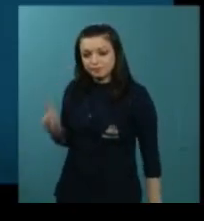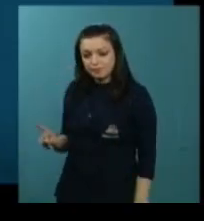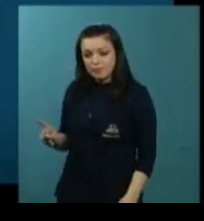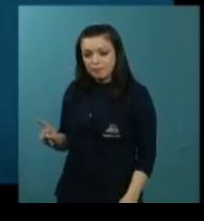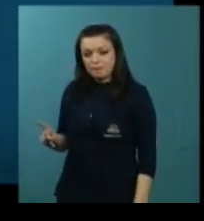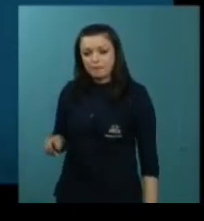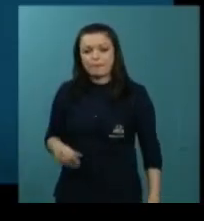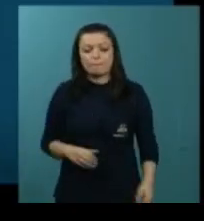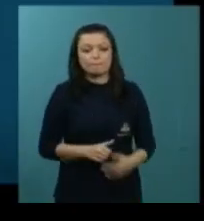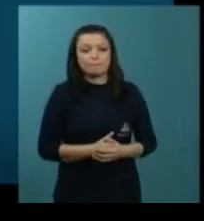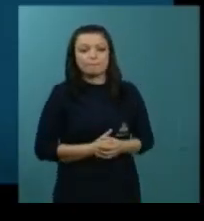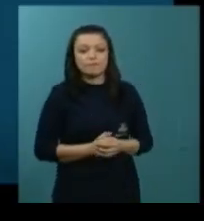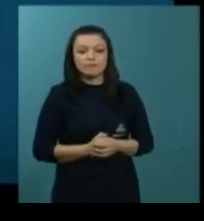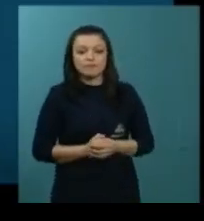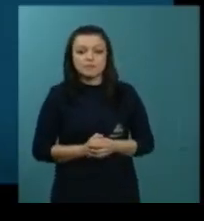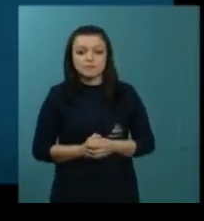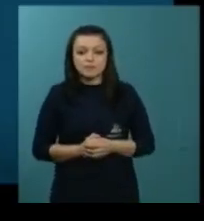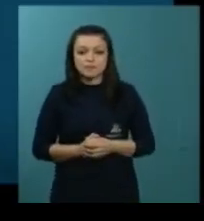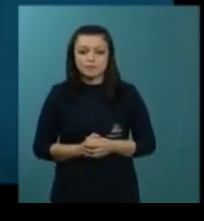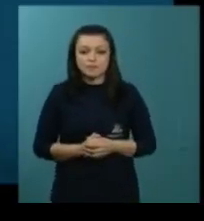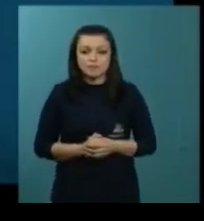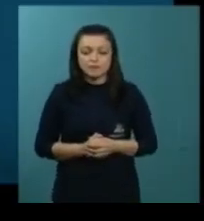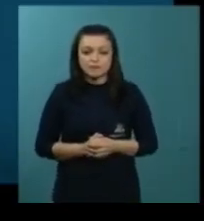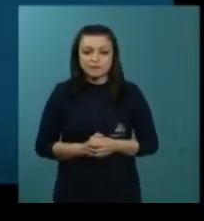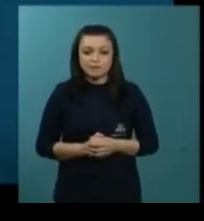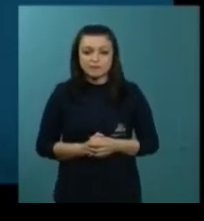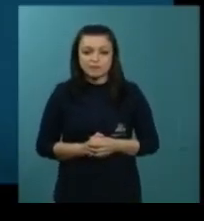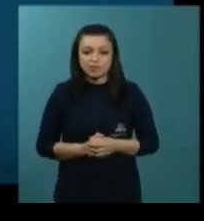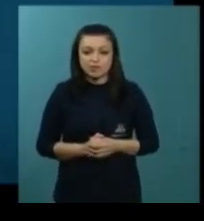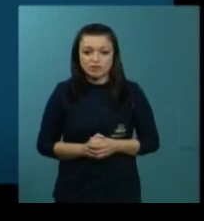esse conjunto A.